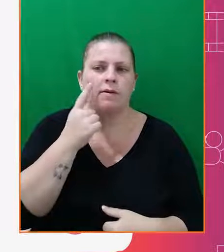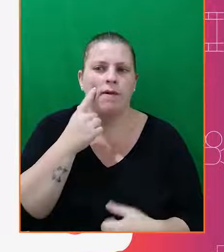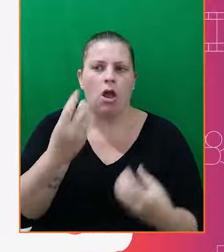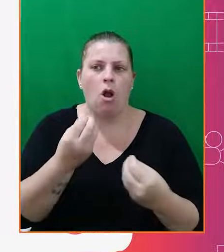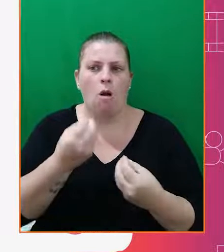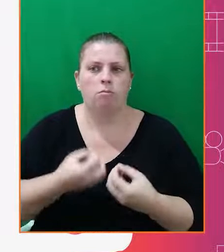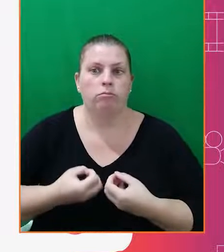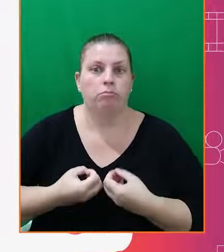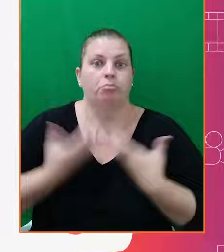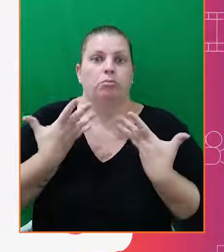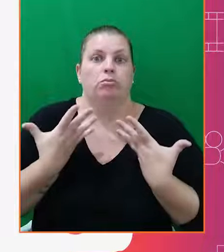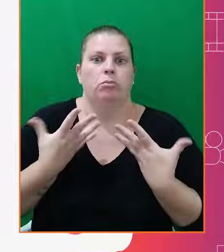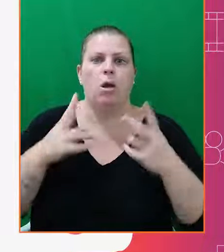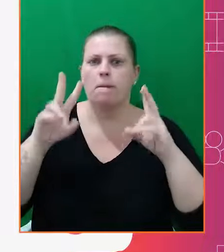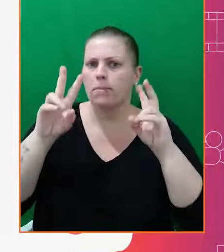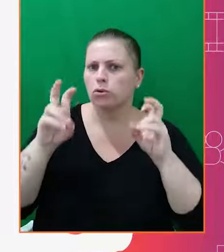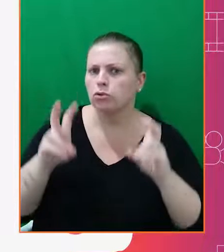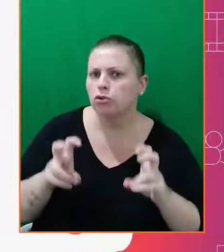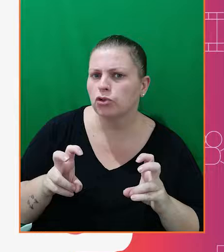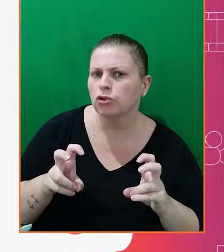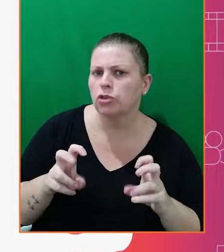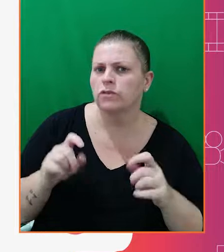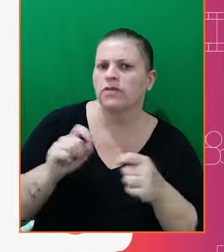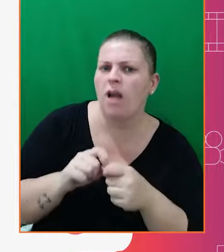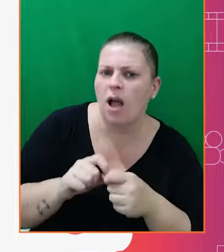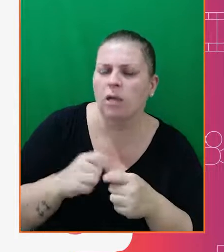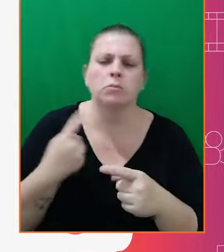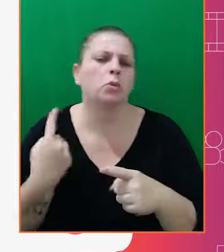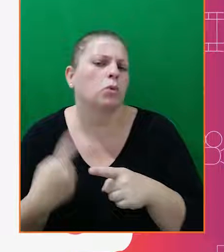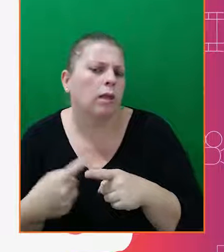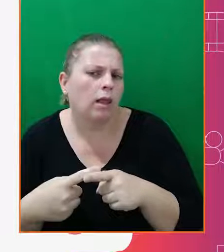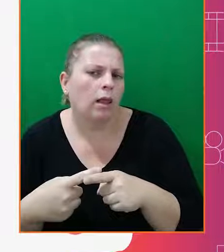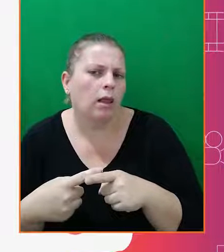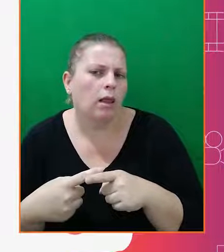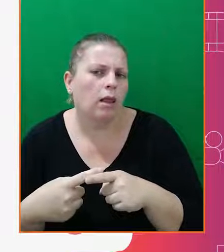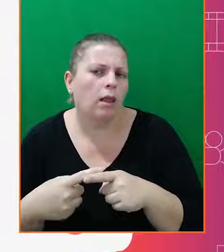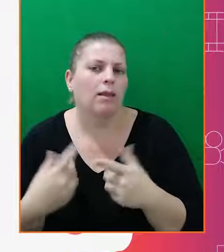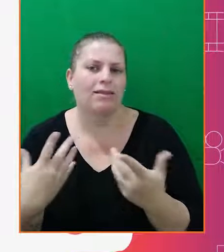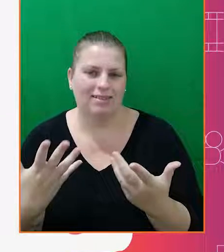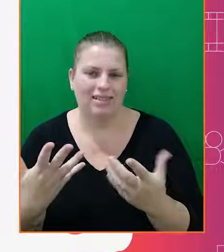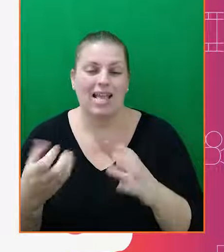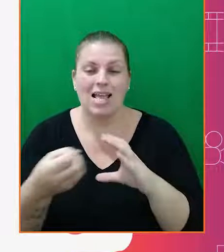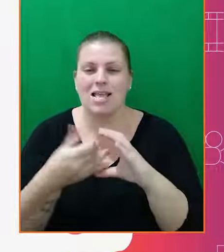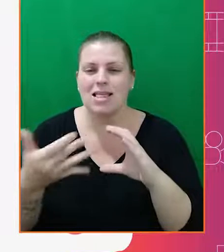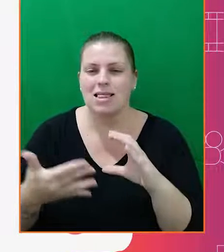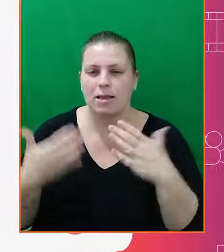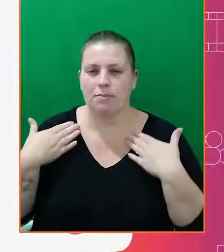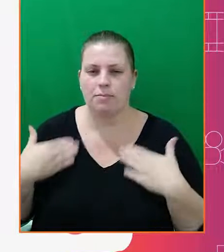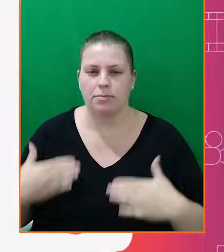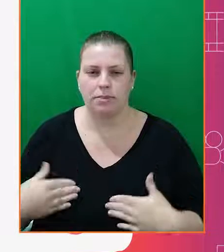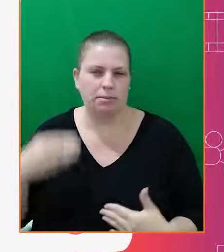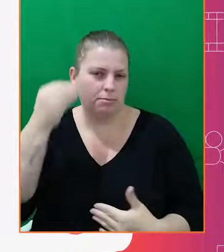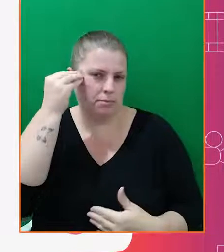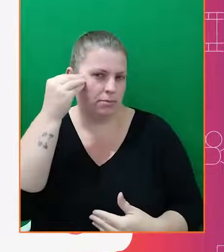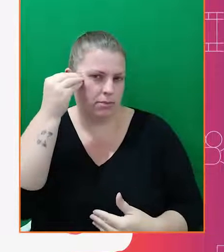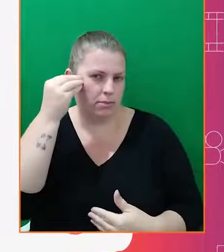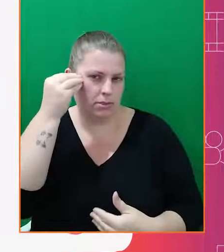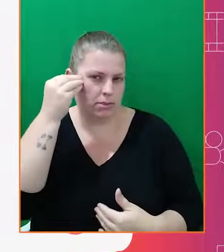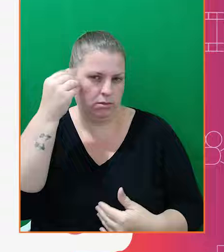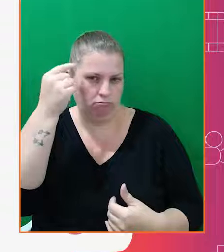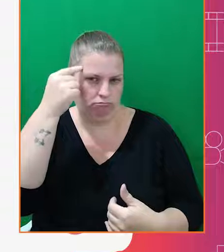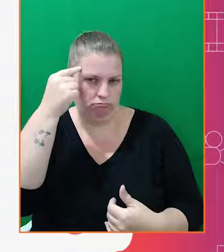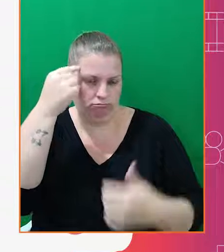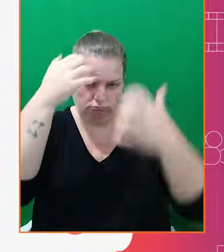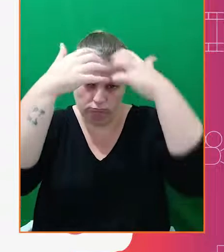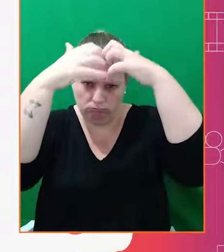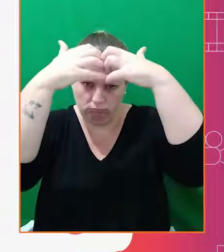prever as suas reações e seus motivos que o levam a isso. Para isso é fundamental traçar características físicas e